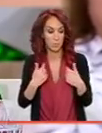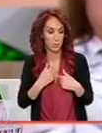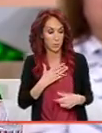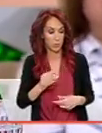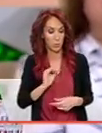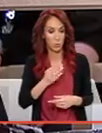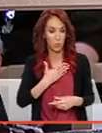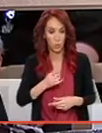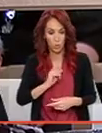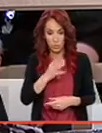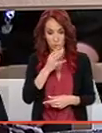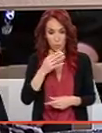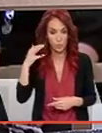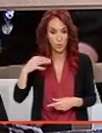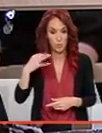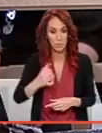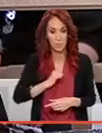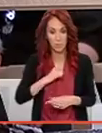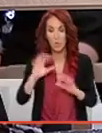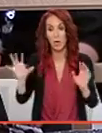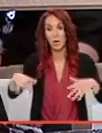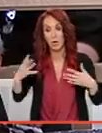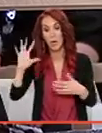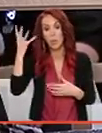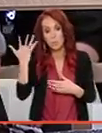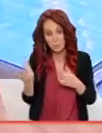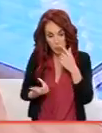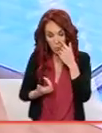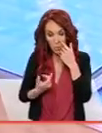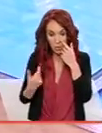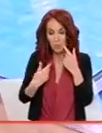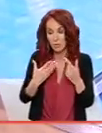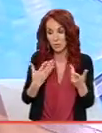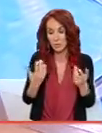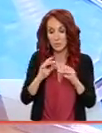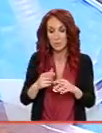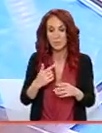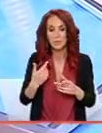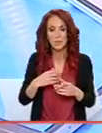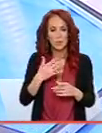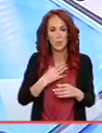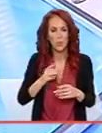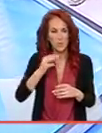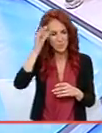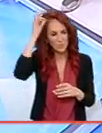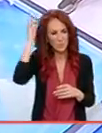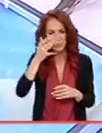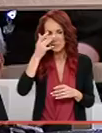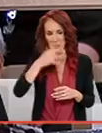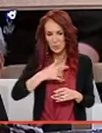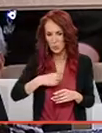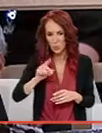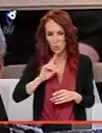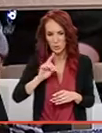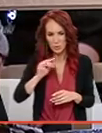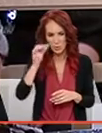cor. Eu também isto não foi gosto. Um acidente. Isto foi um acidente. Eu, por acaso, gostava de ter o cabelo todo branco. Já não gosto das raízes aí. Não, pretas. Também não. Mas o menino